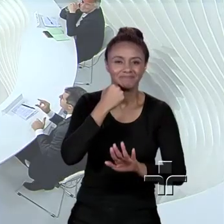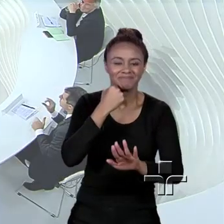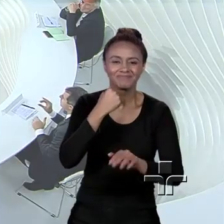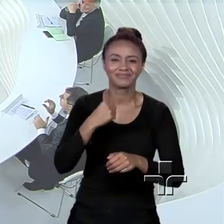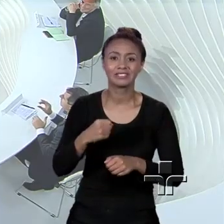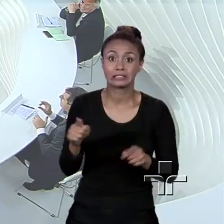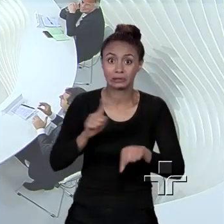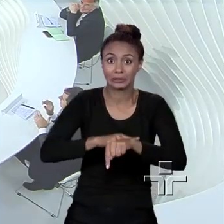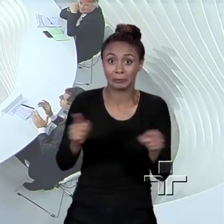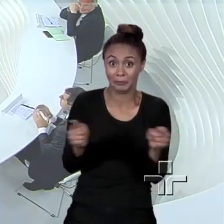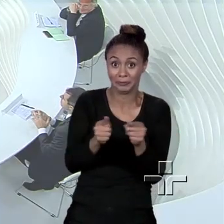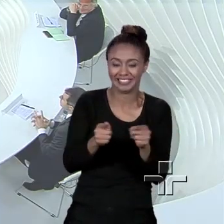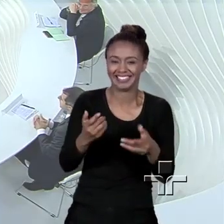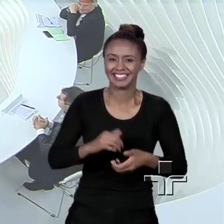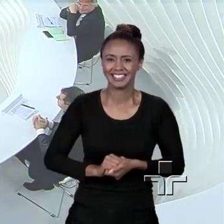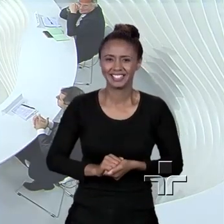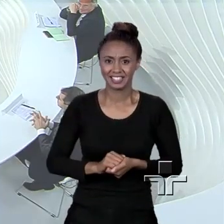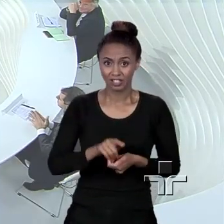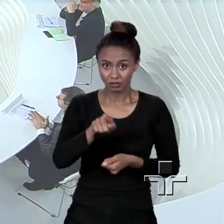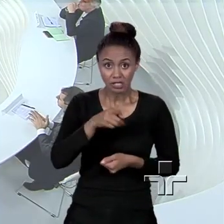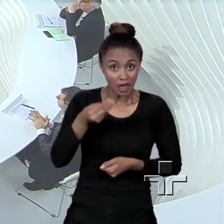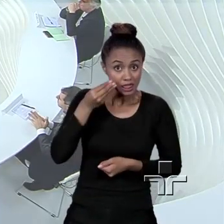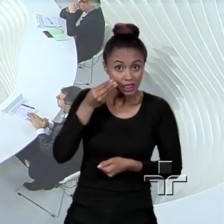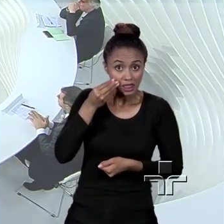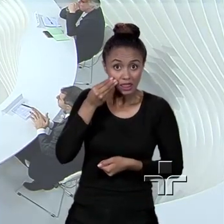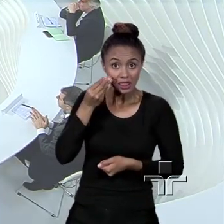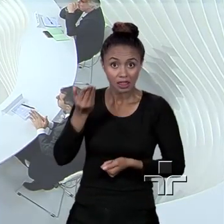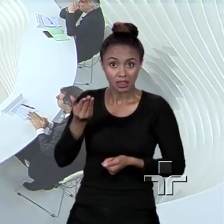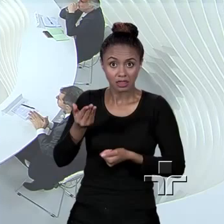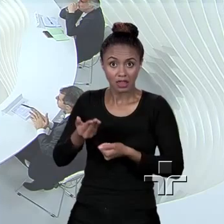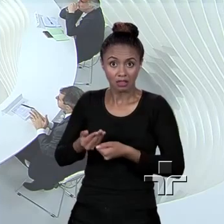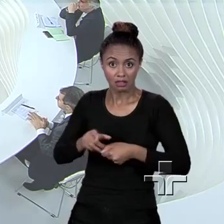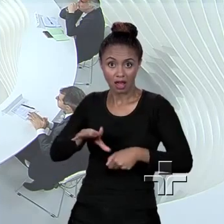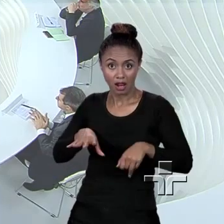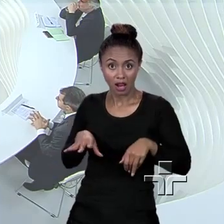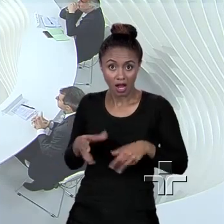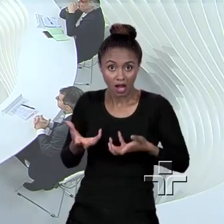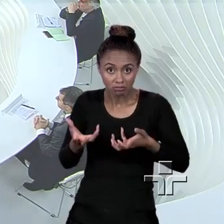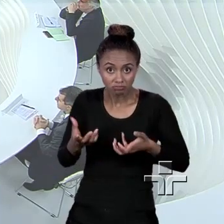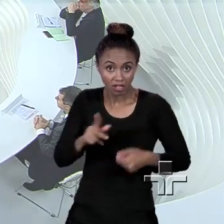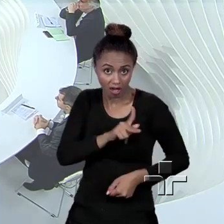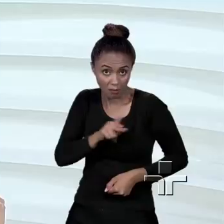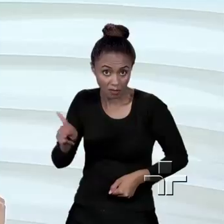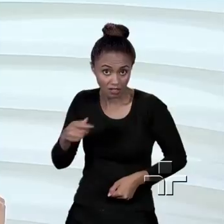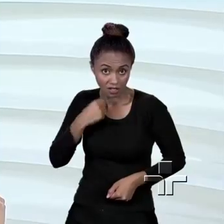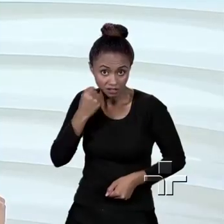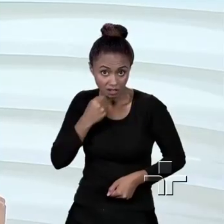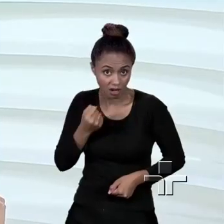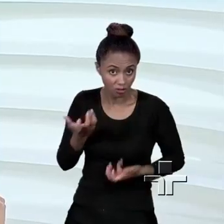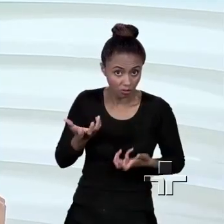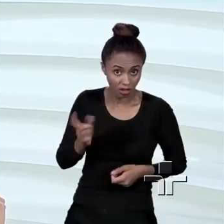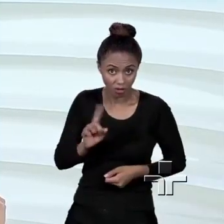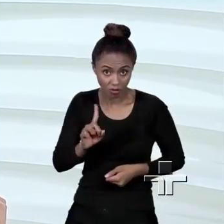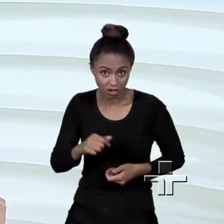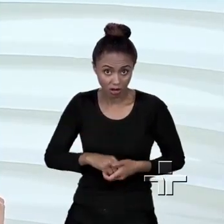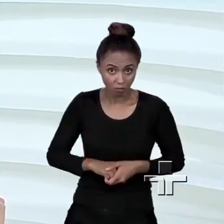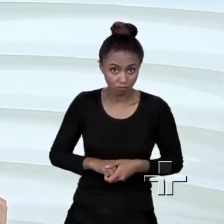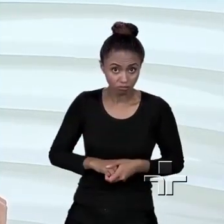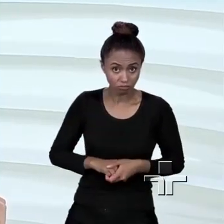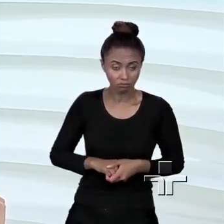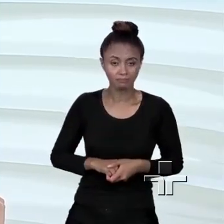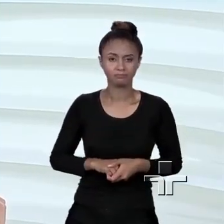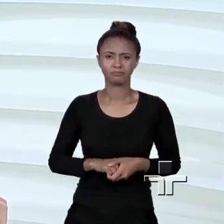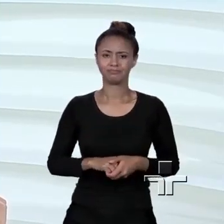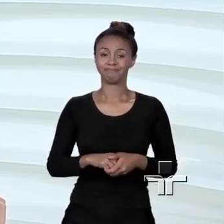Pergunta curta, a senhora tentaria a presidência do Senado? Ou não faz parte dos seus planos? Não. Não? Não,